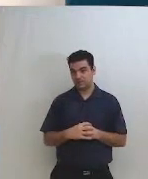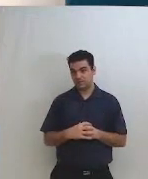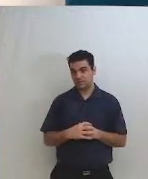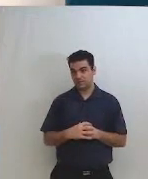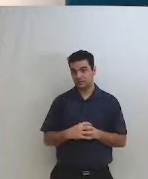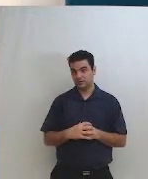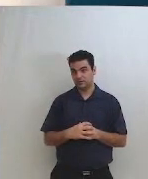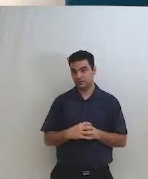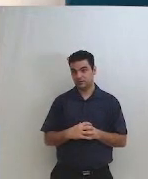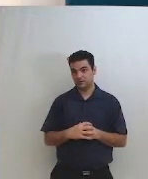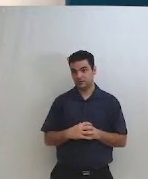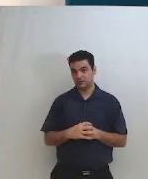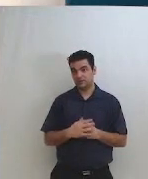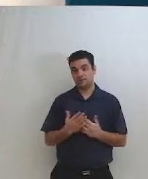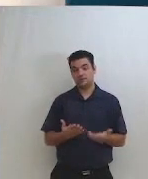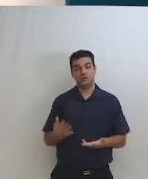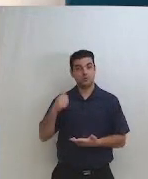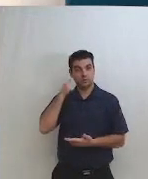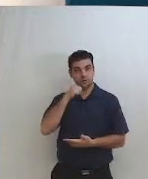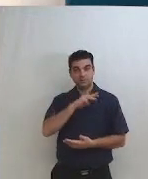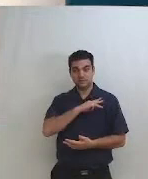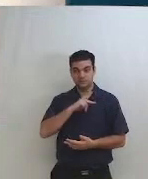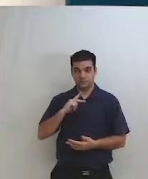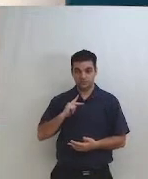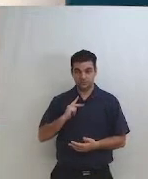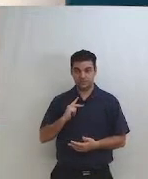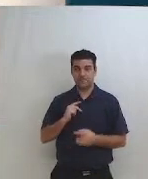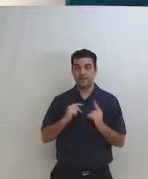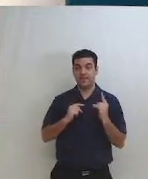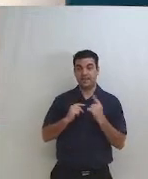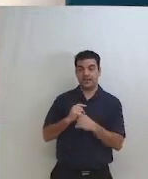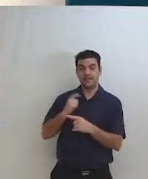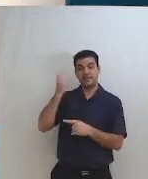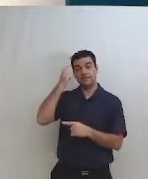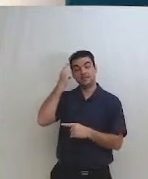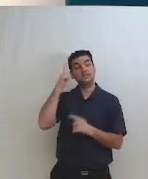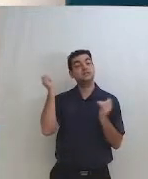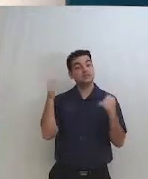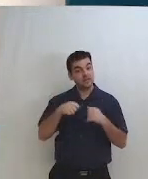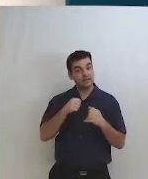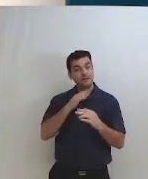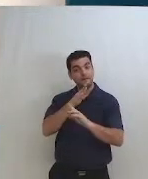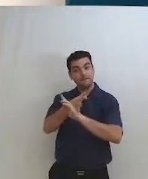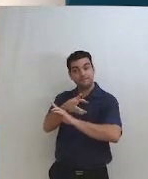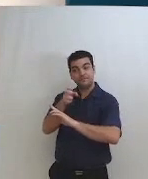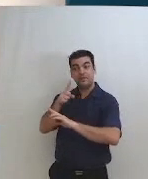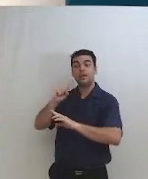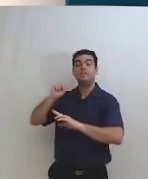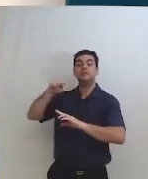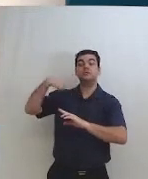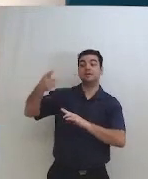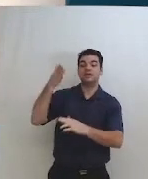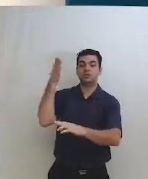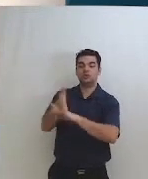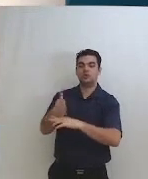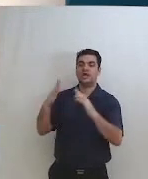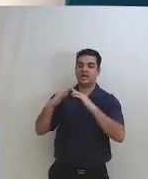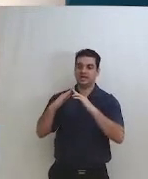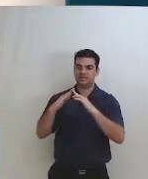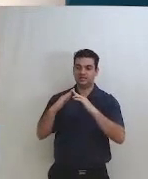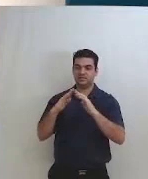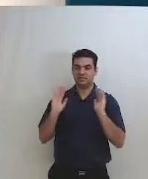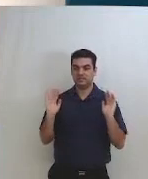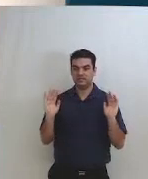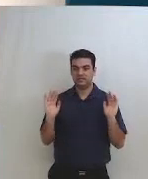está mencionando, ministro Sebastião, ela entende que é a flagrante, mas o flagrante só ocorreu dentro da residência, porque, salvo engano, o rapaz